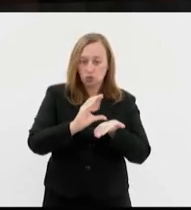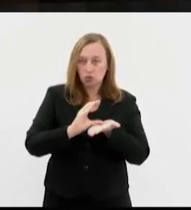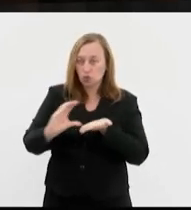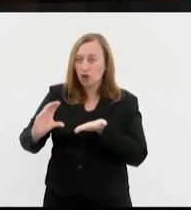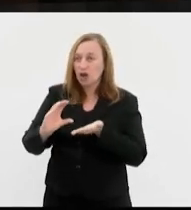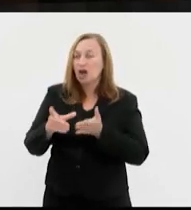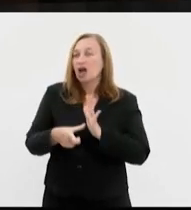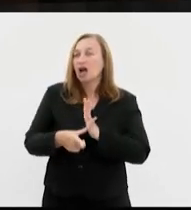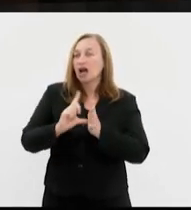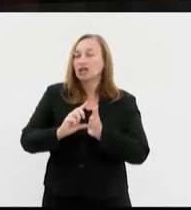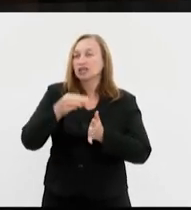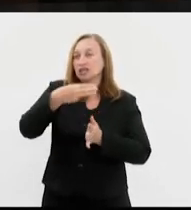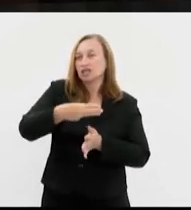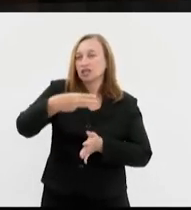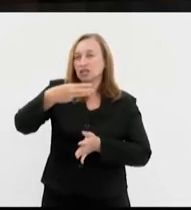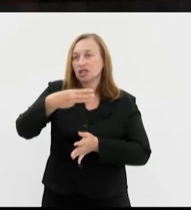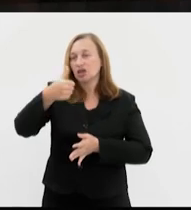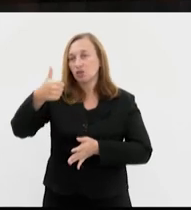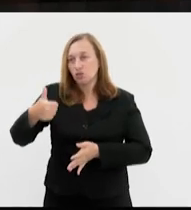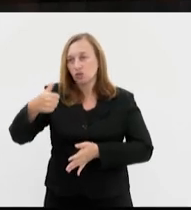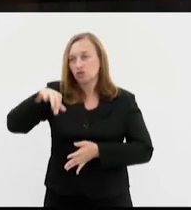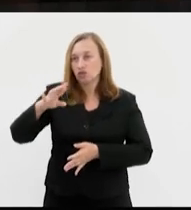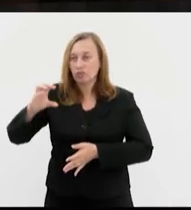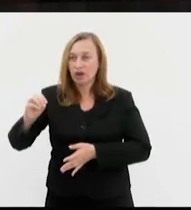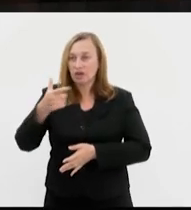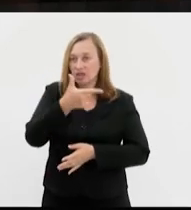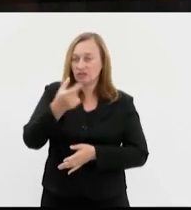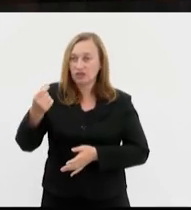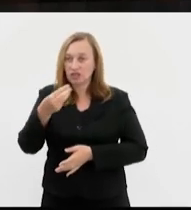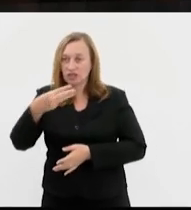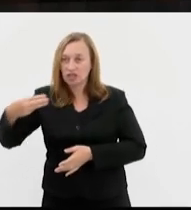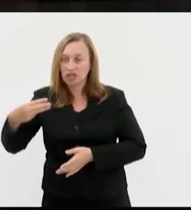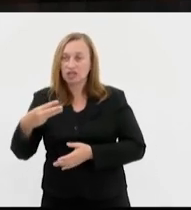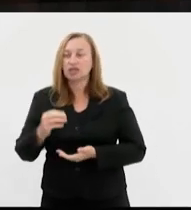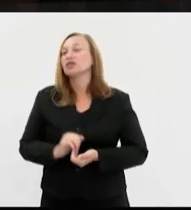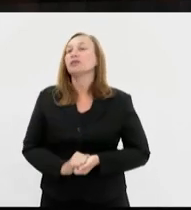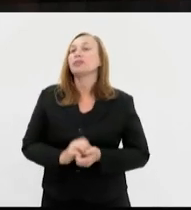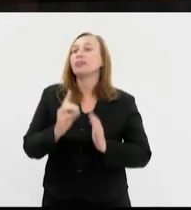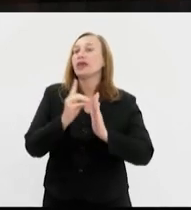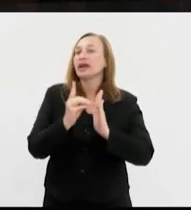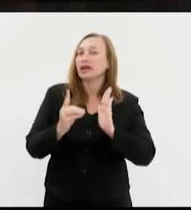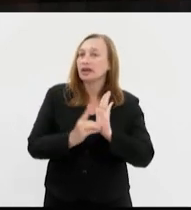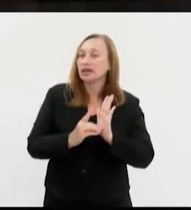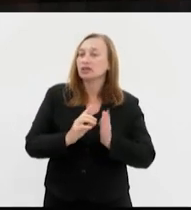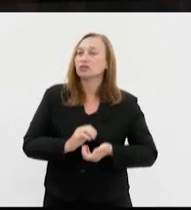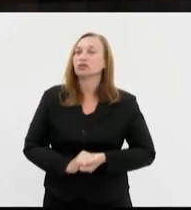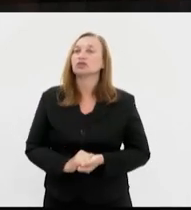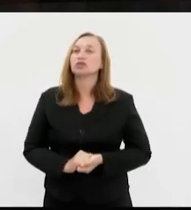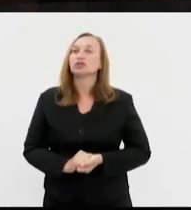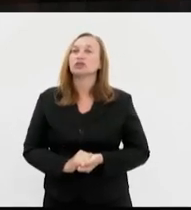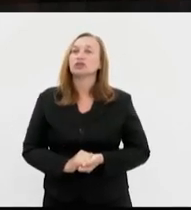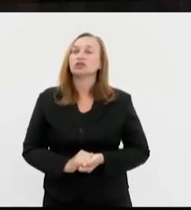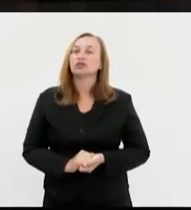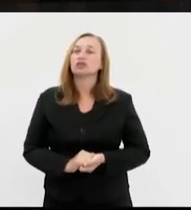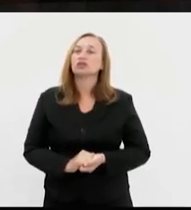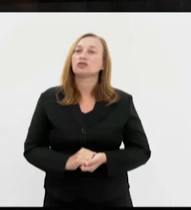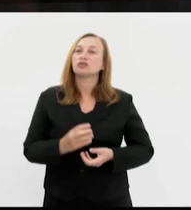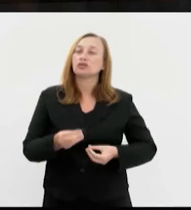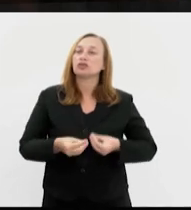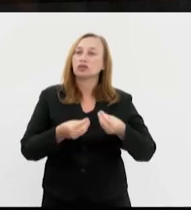antes de 31 de maio de 23. São decretos que foram concedidos